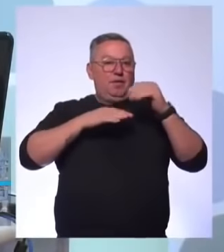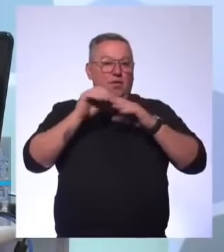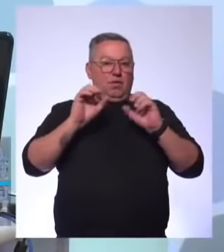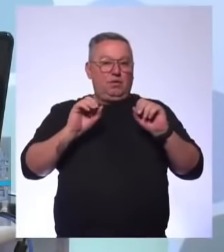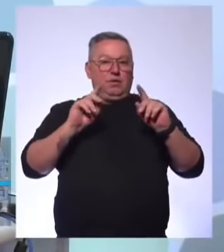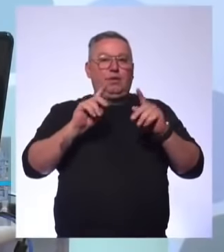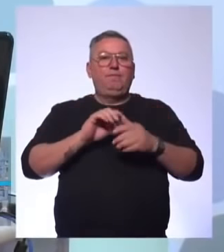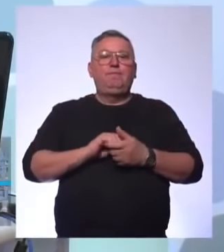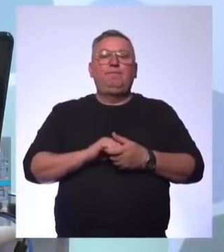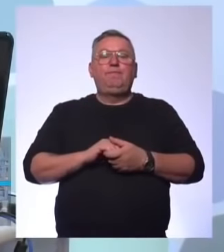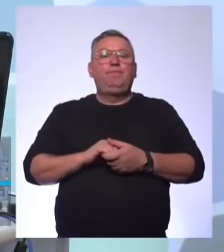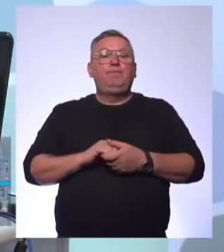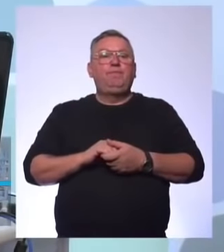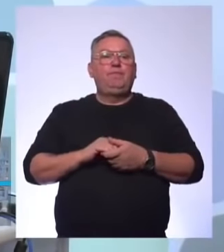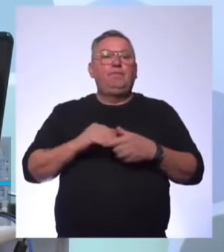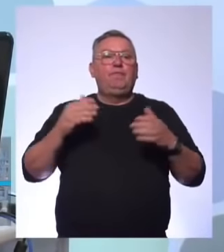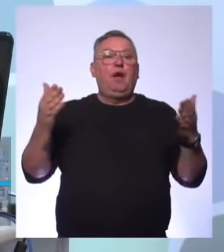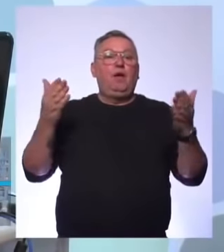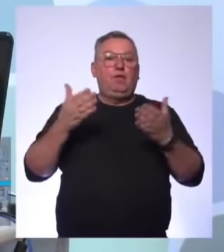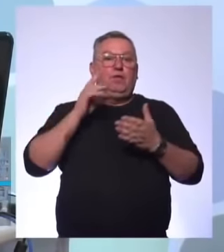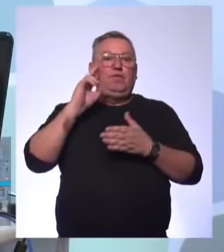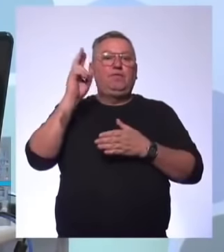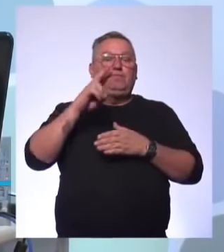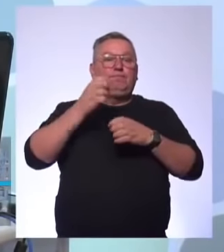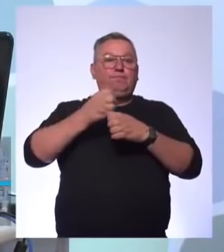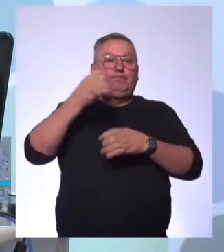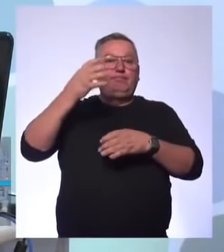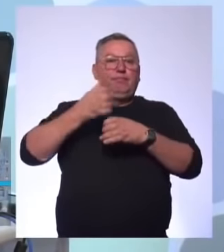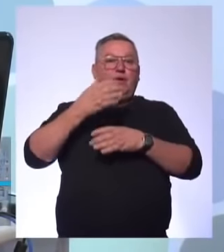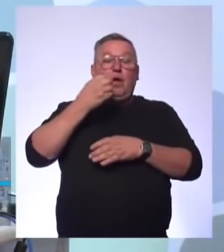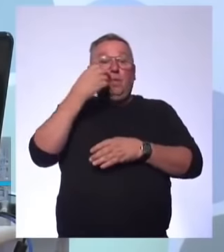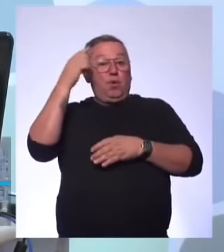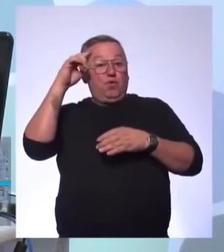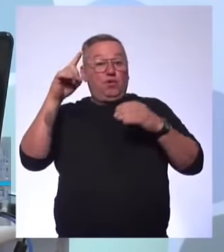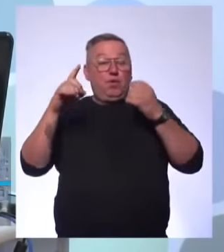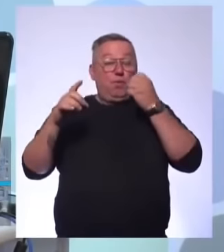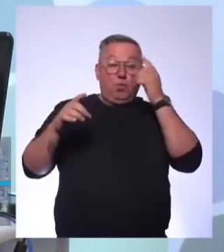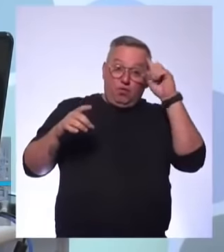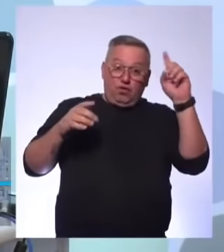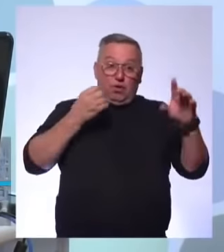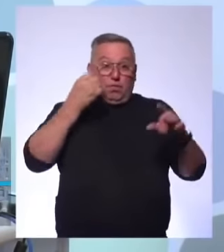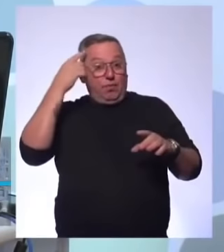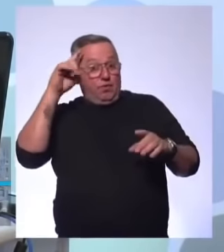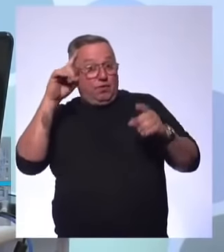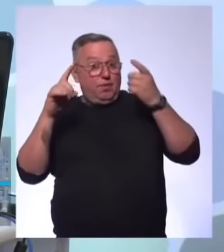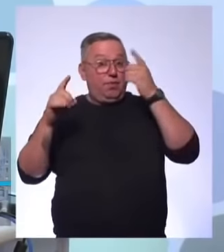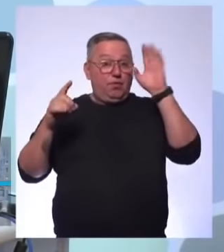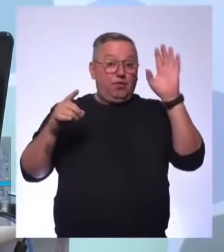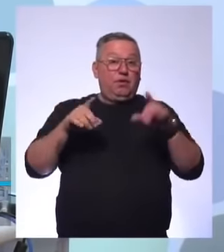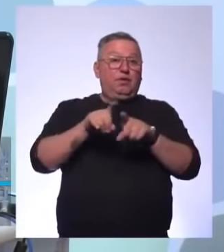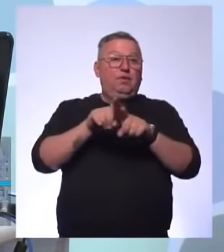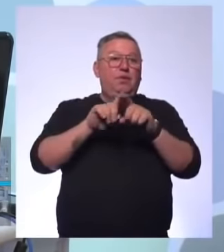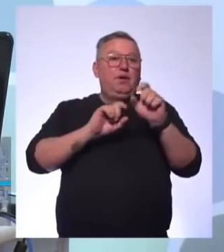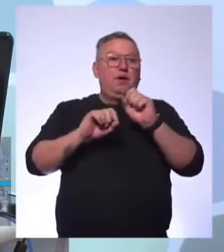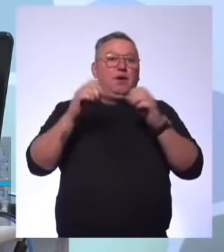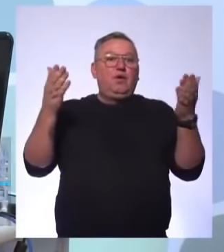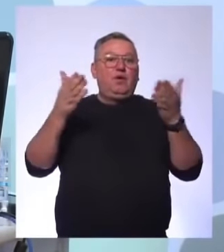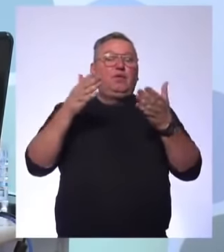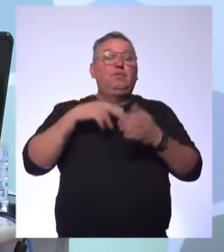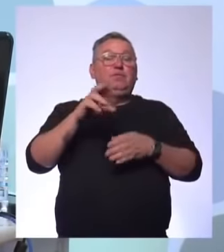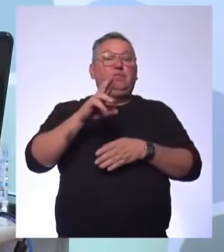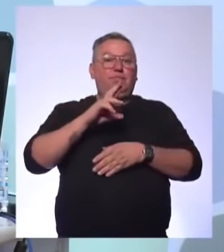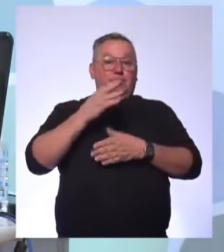certo? E aí, agora vamos lá para a nossa interação. Estou vendo que muita gente está dando bom dia já aqui no chat. Agora vocês vão responder para a